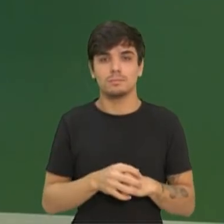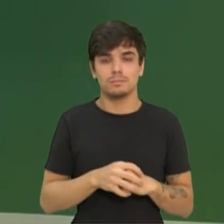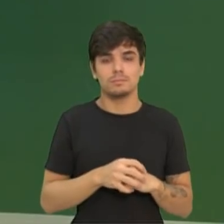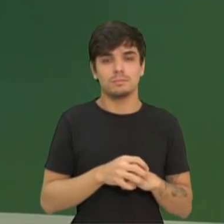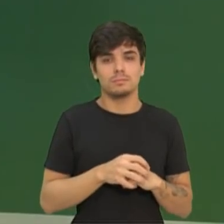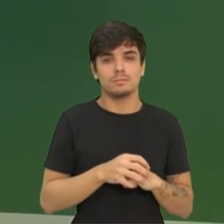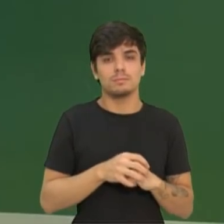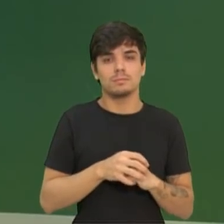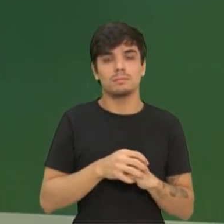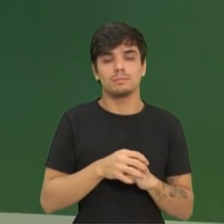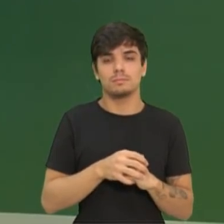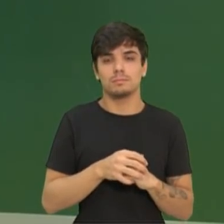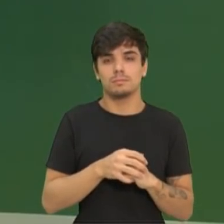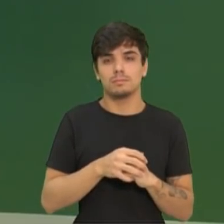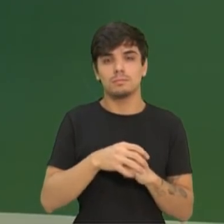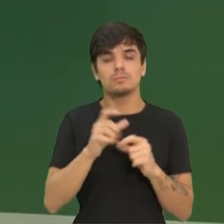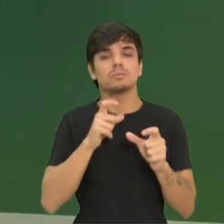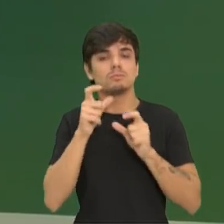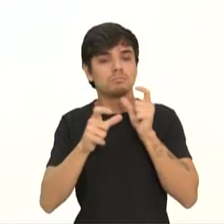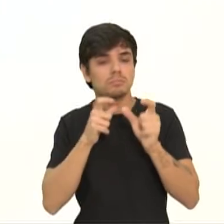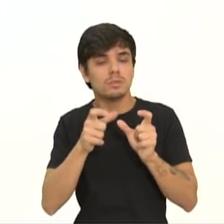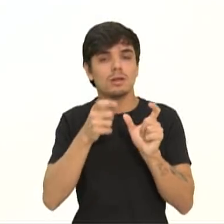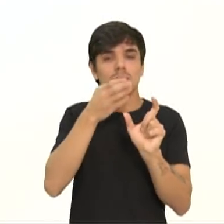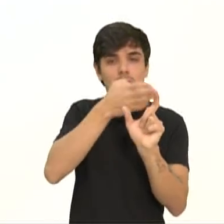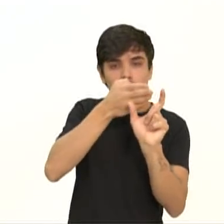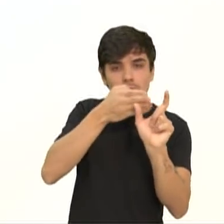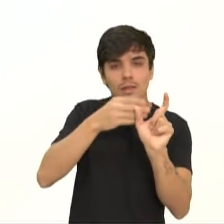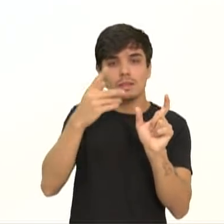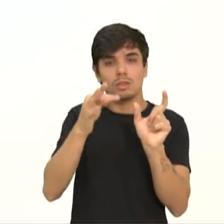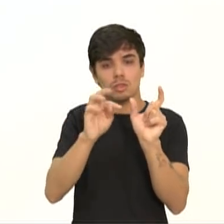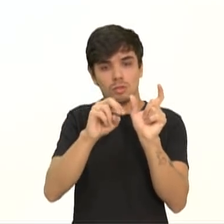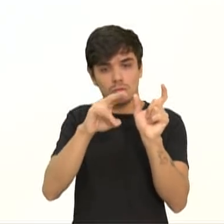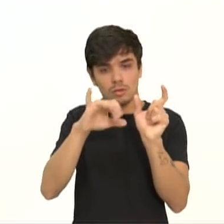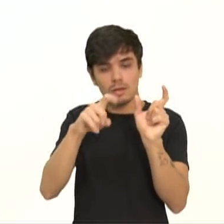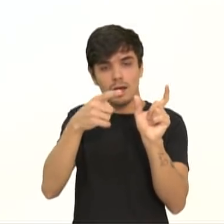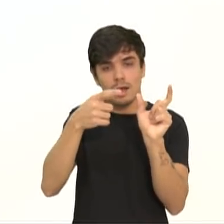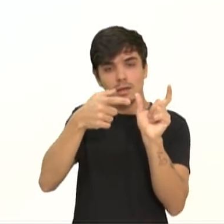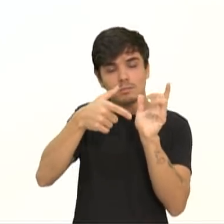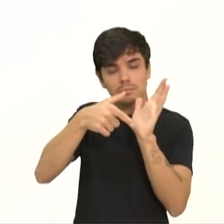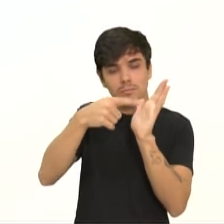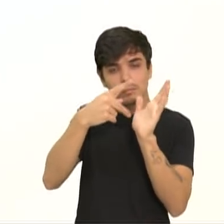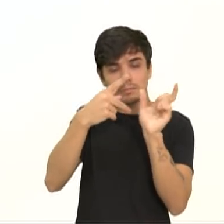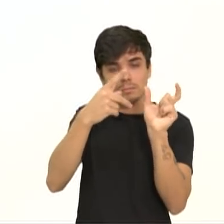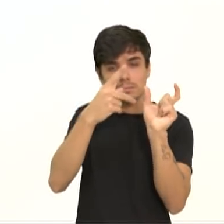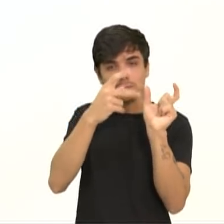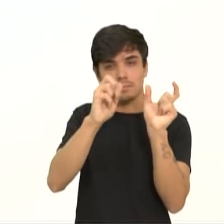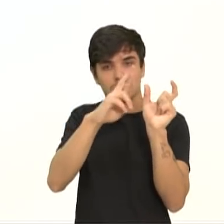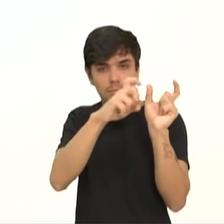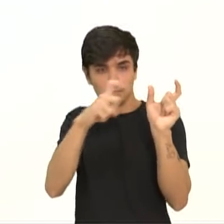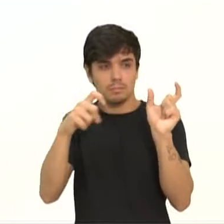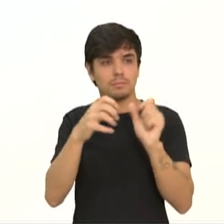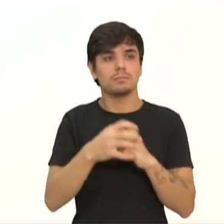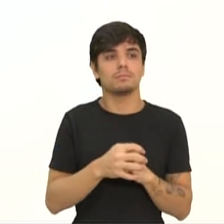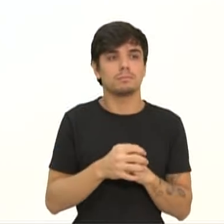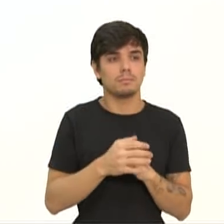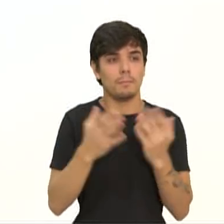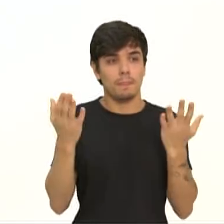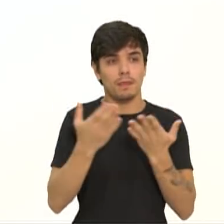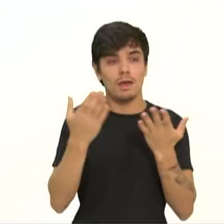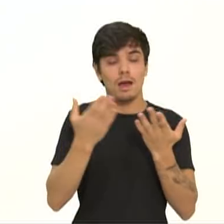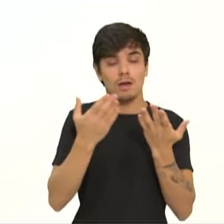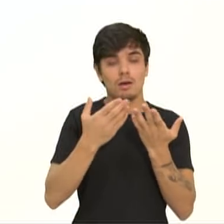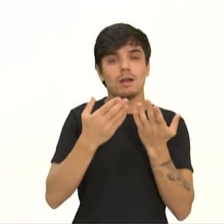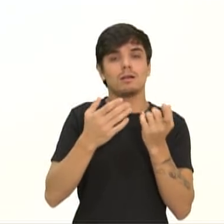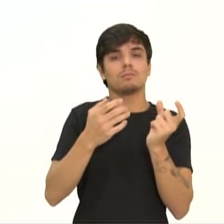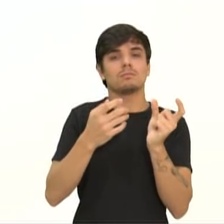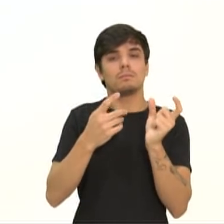tonicidade dela é ser paroxítona. Agora, As palavras que possuem a sílaba tônica na